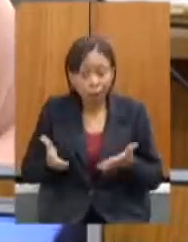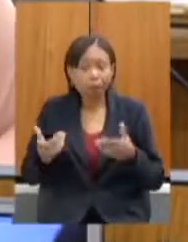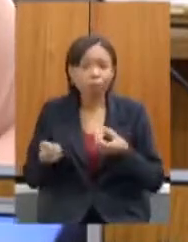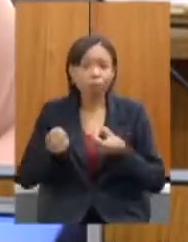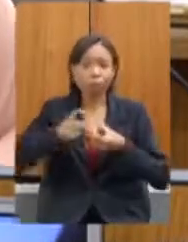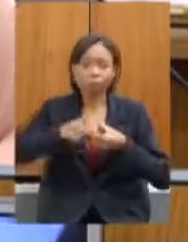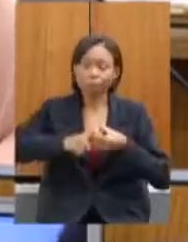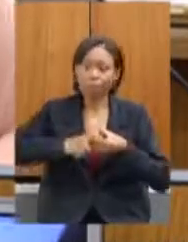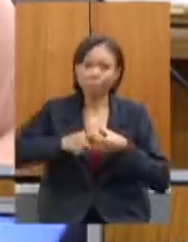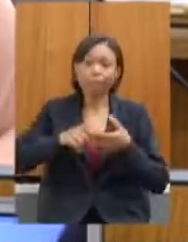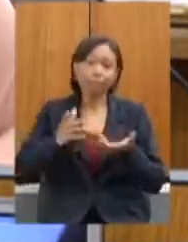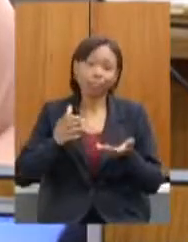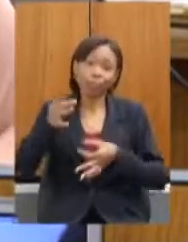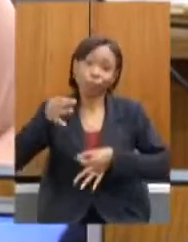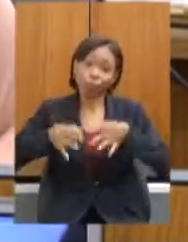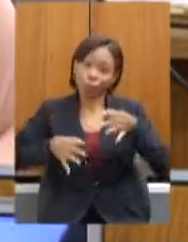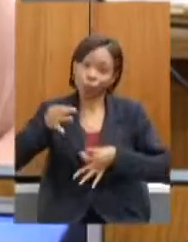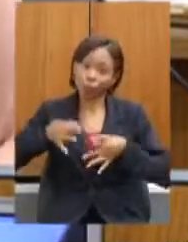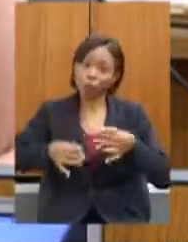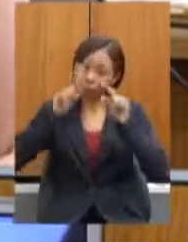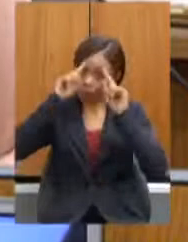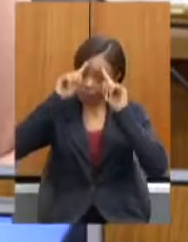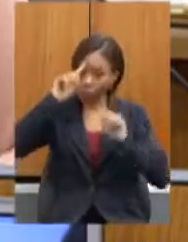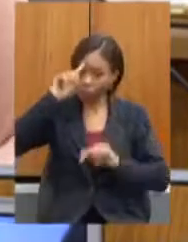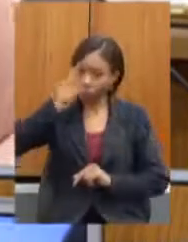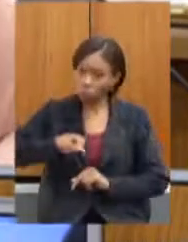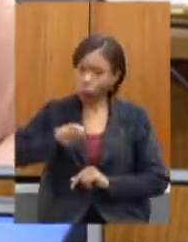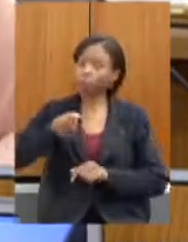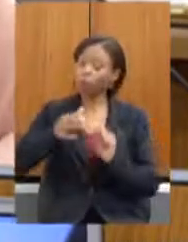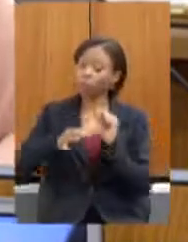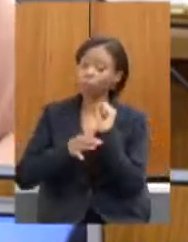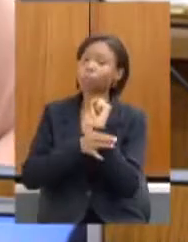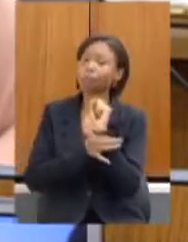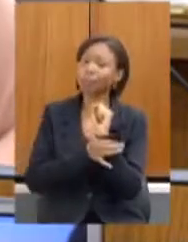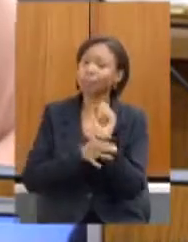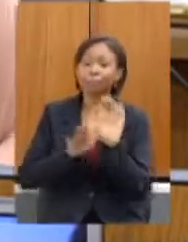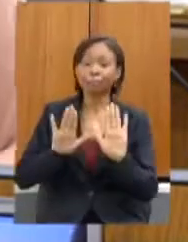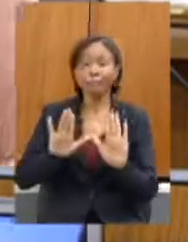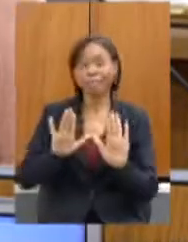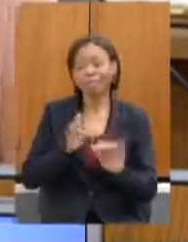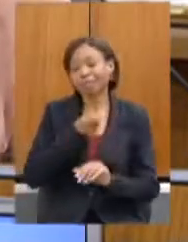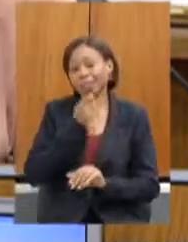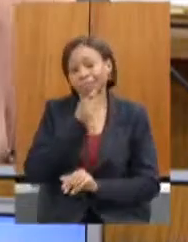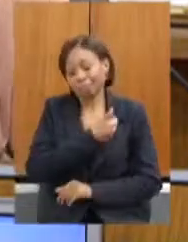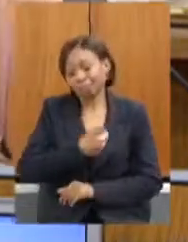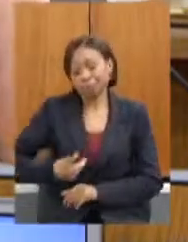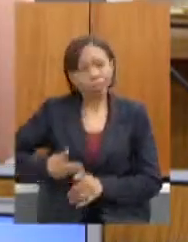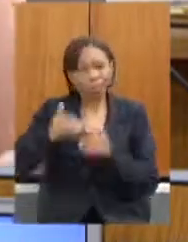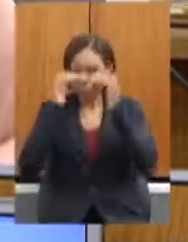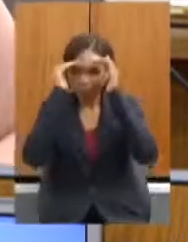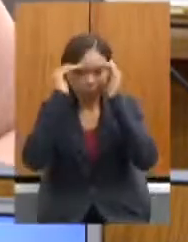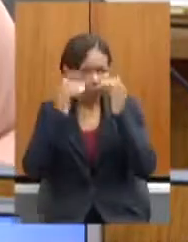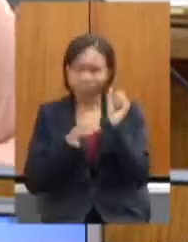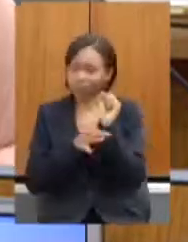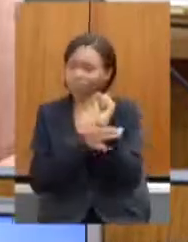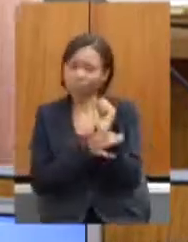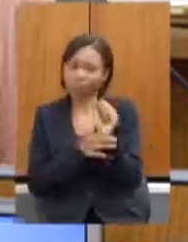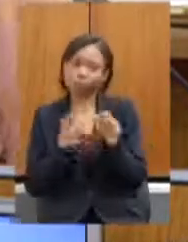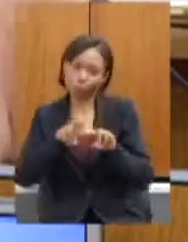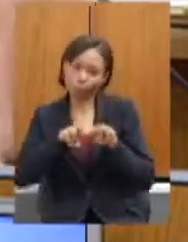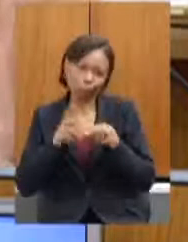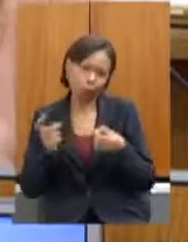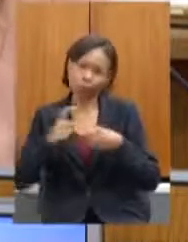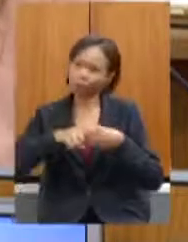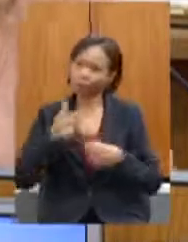condições de segurança para a comunidade atendida não seja o retorno porque o estado não conseguiu cumprir essas condições de segurança Então essas considerações